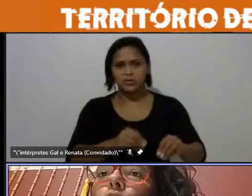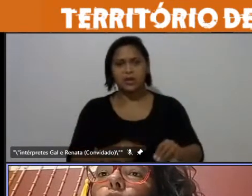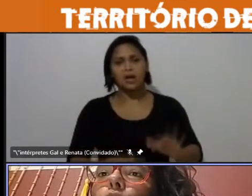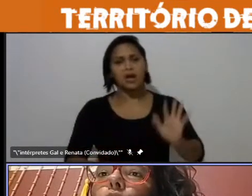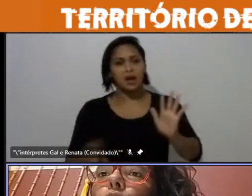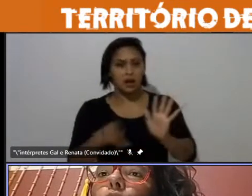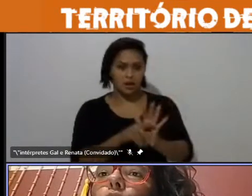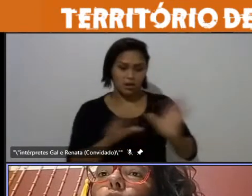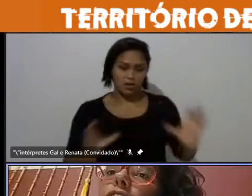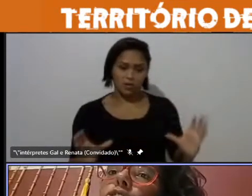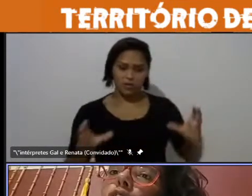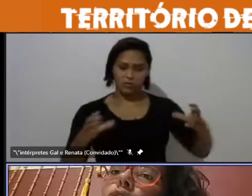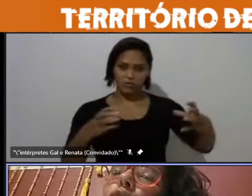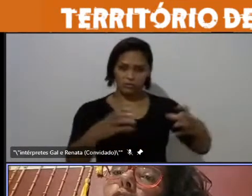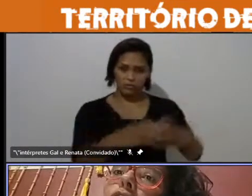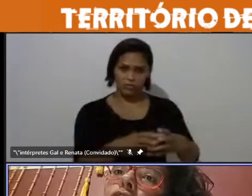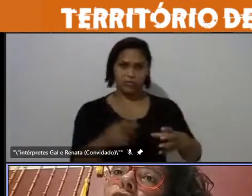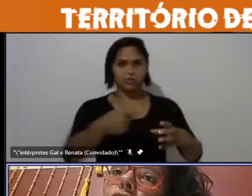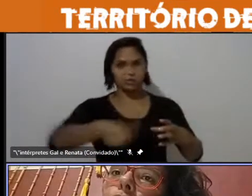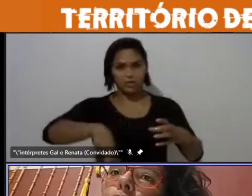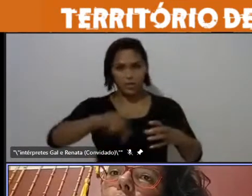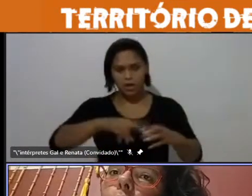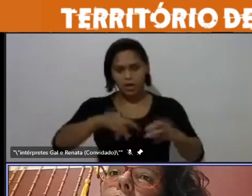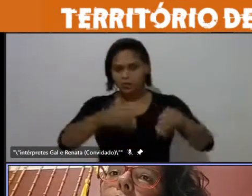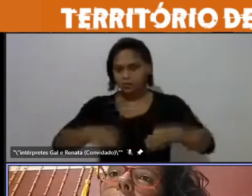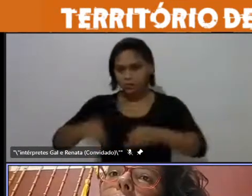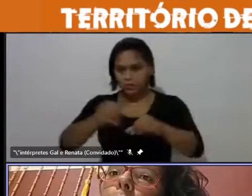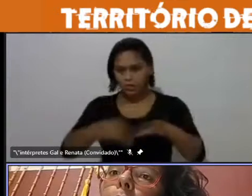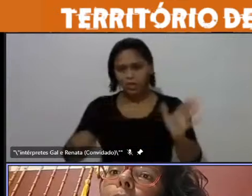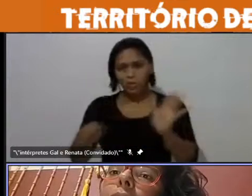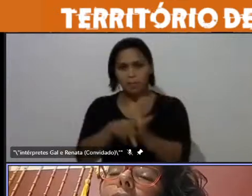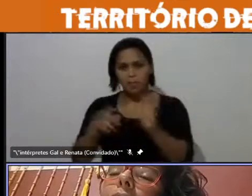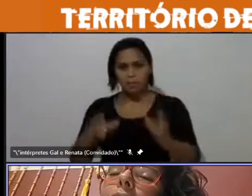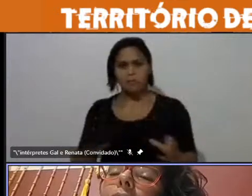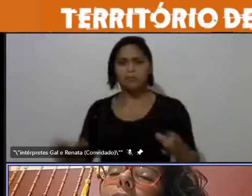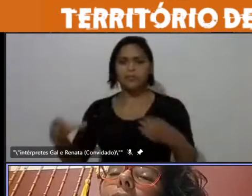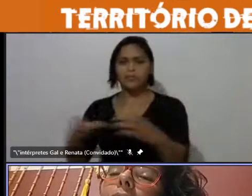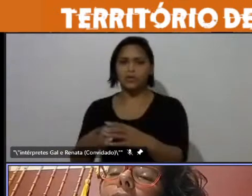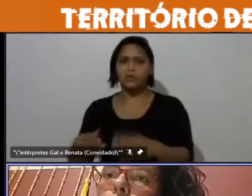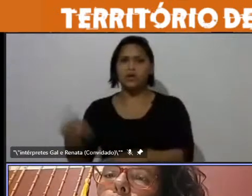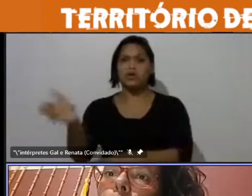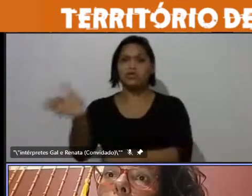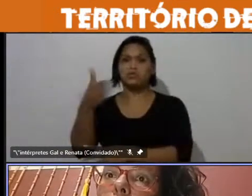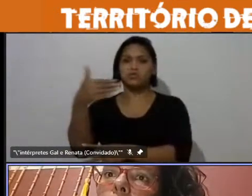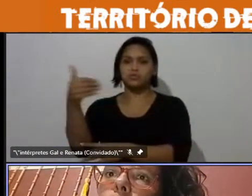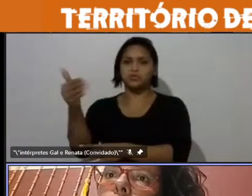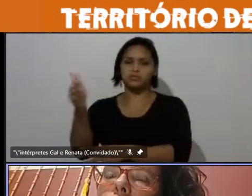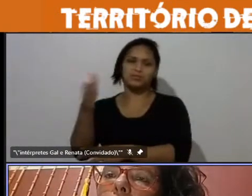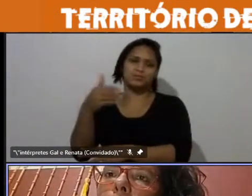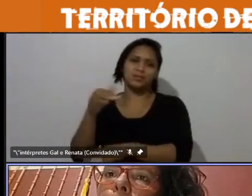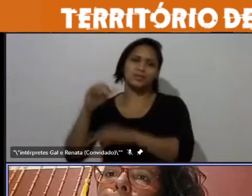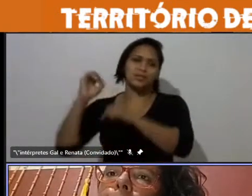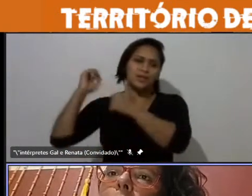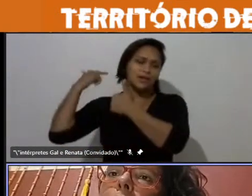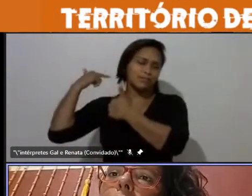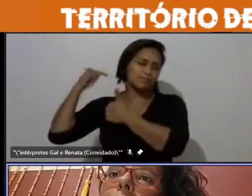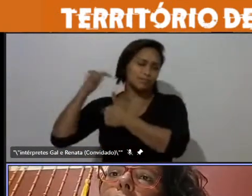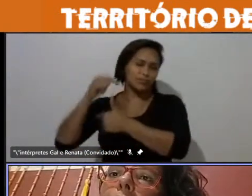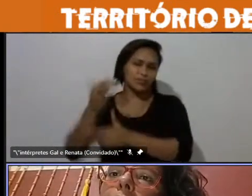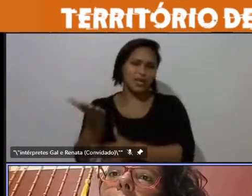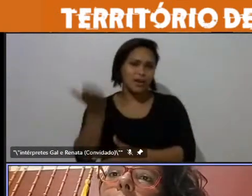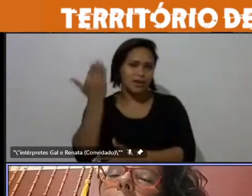a propriedade coletiva, o território coletivo, é uma bandeira histórica dos movimentos, né,